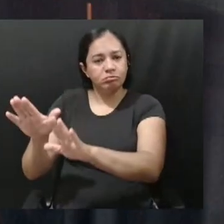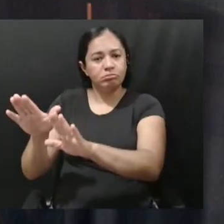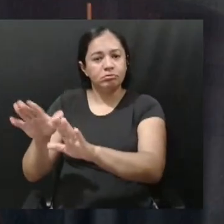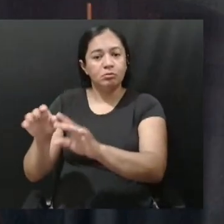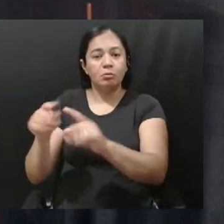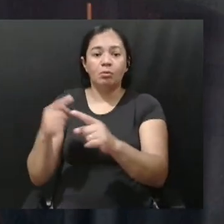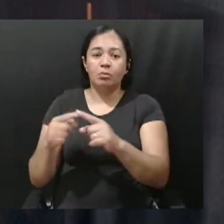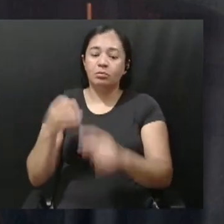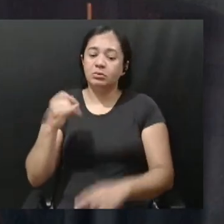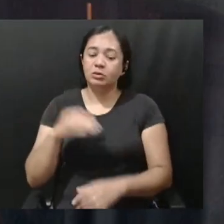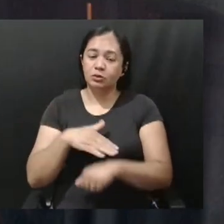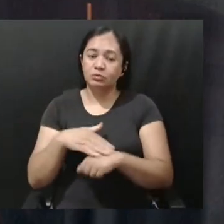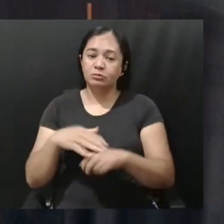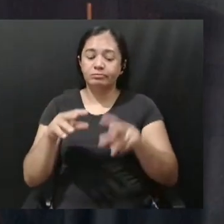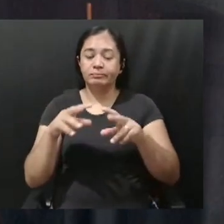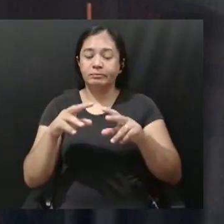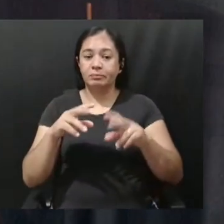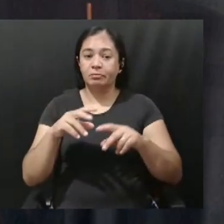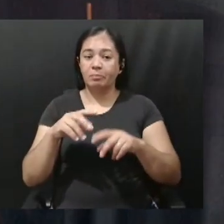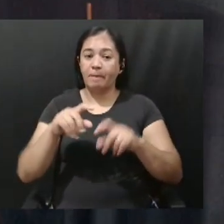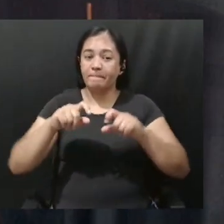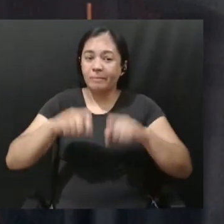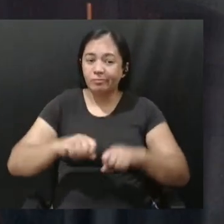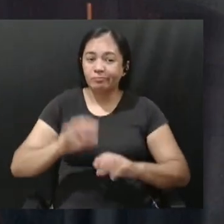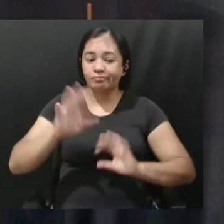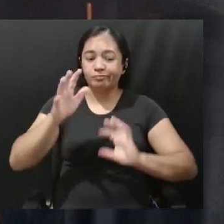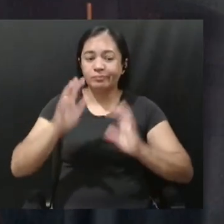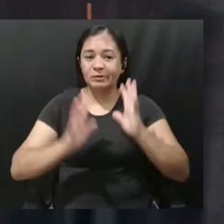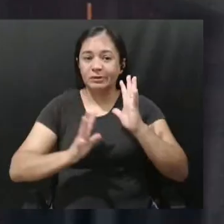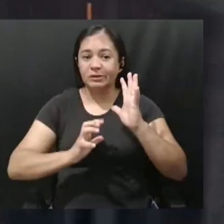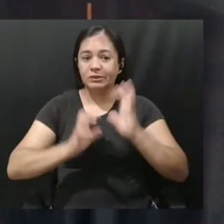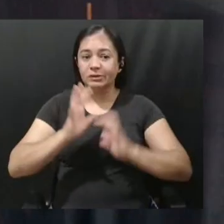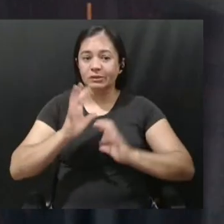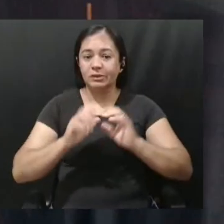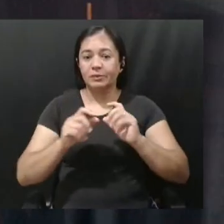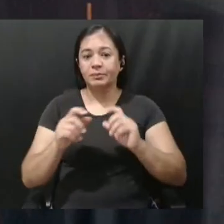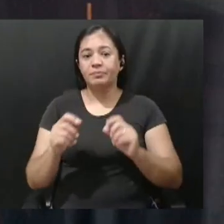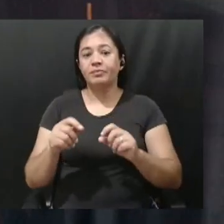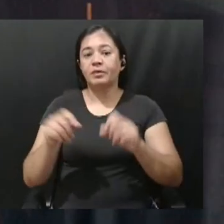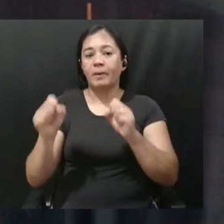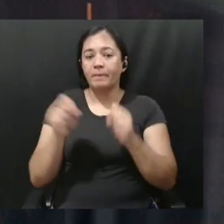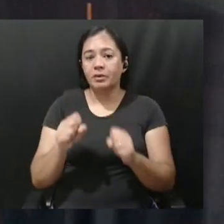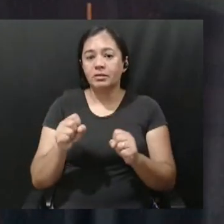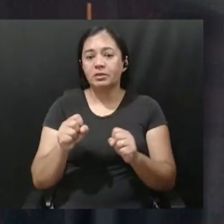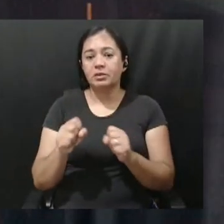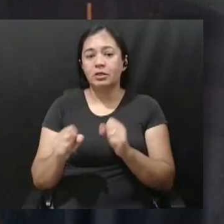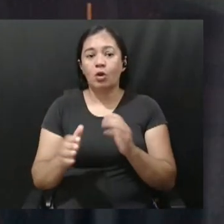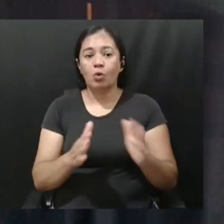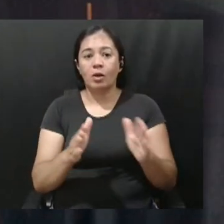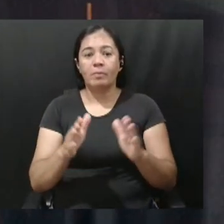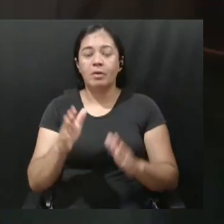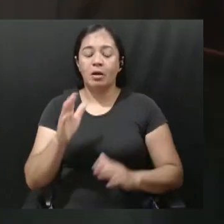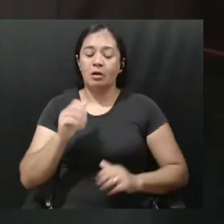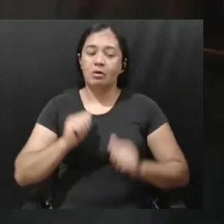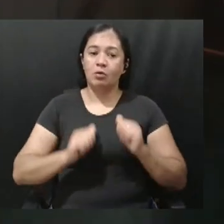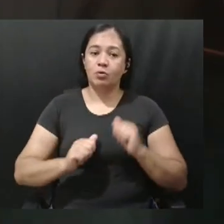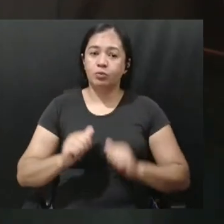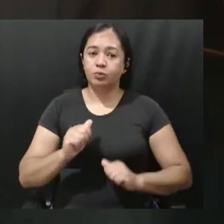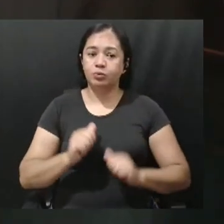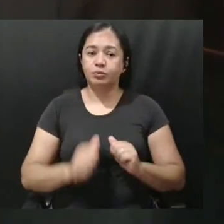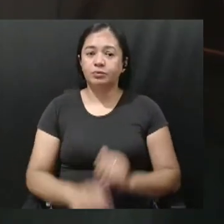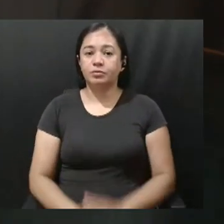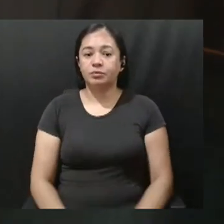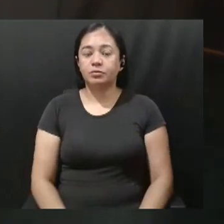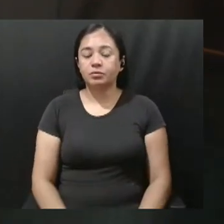então eu diria que isso pode ser um caminho também para lidar com essa ansiedade anterior a esses encontros. Exatamente,